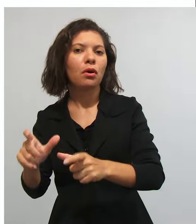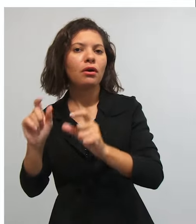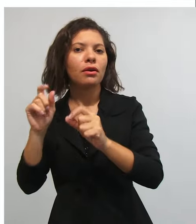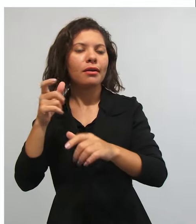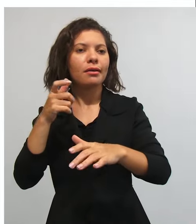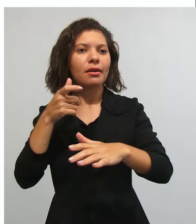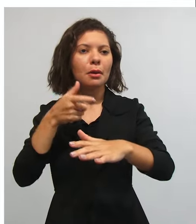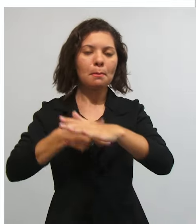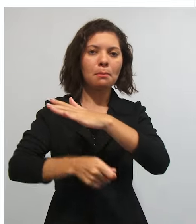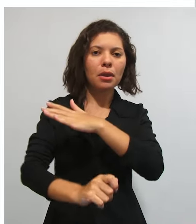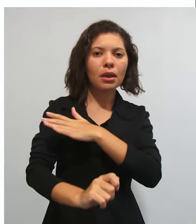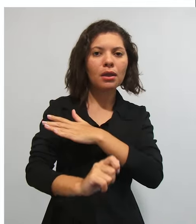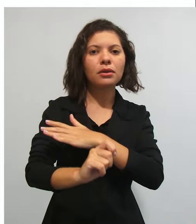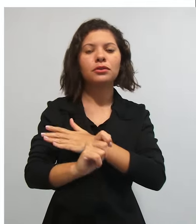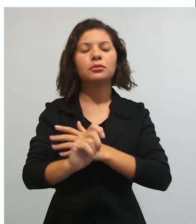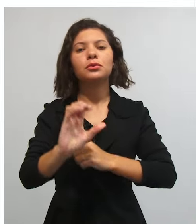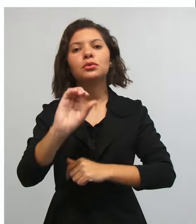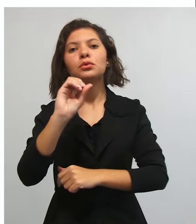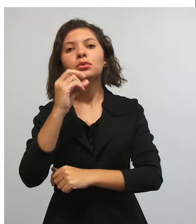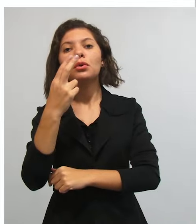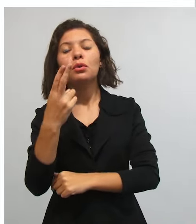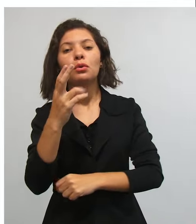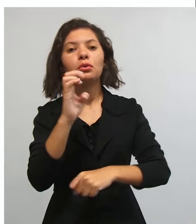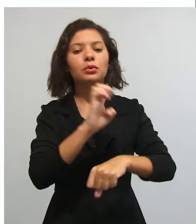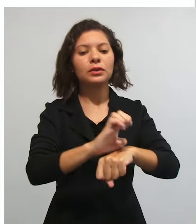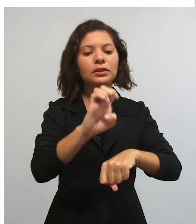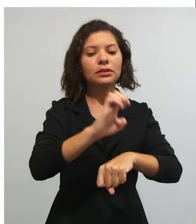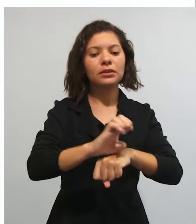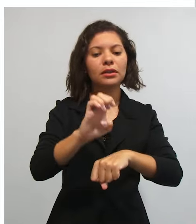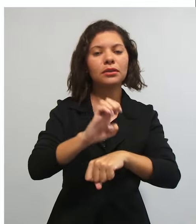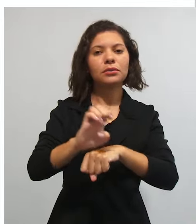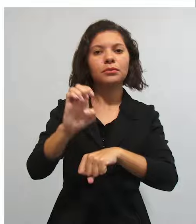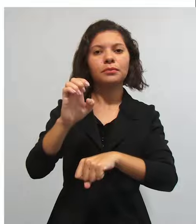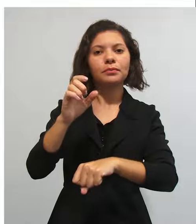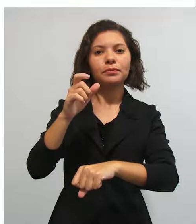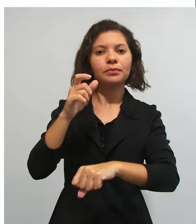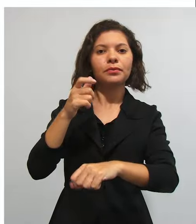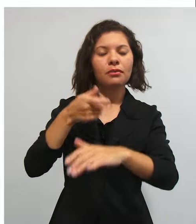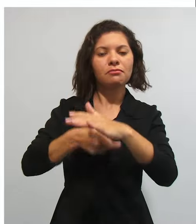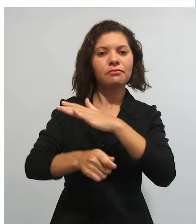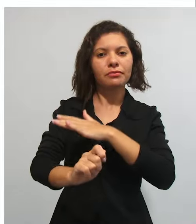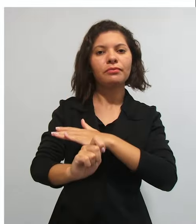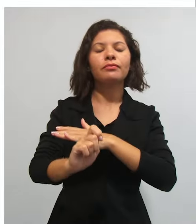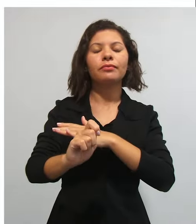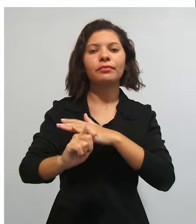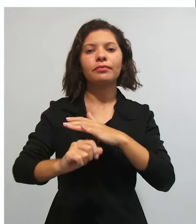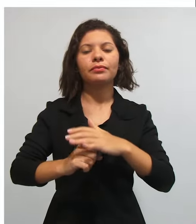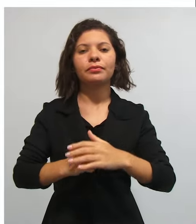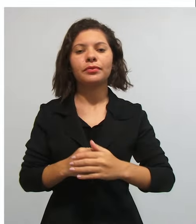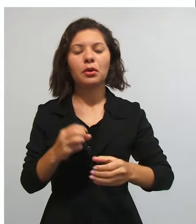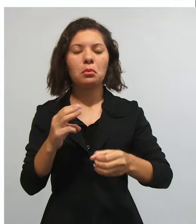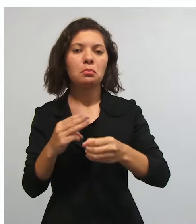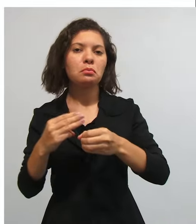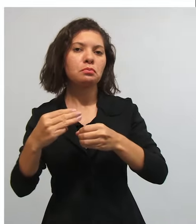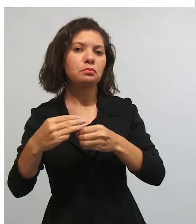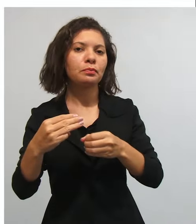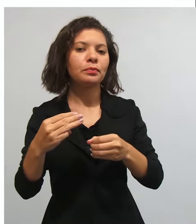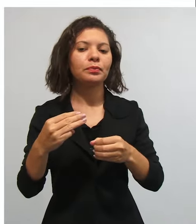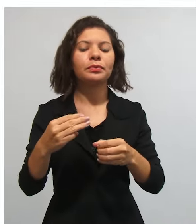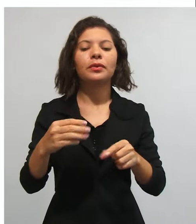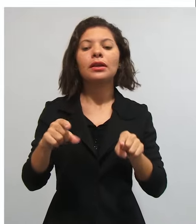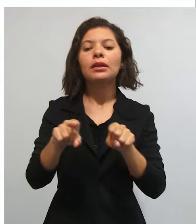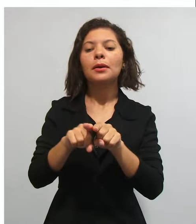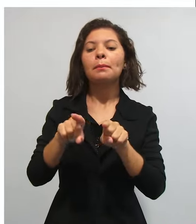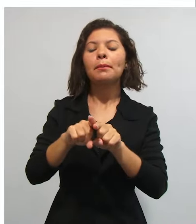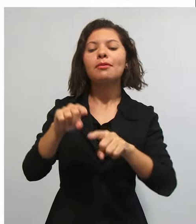instituição financeira, ou o Estado faz um empréstimo junto ao governo federal, tanto Estado como município. Alienação de bens